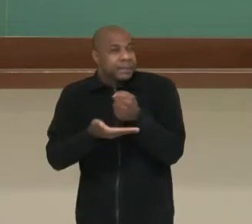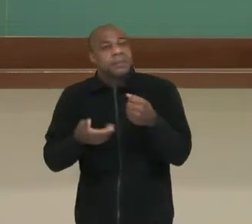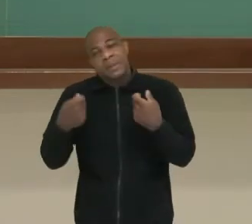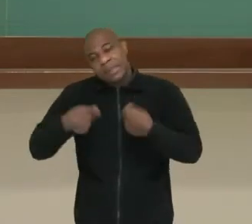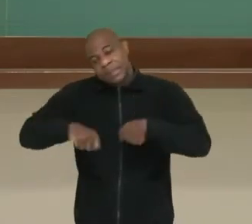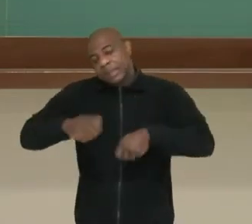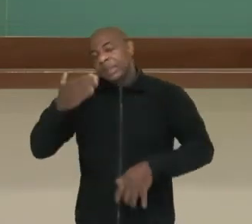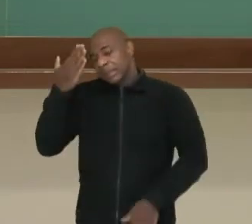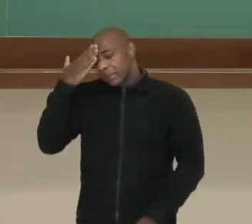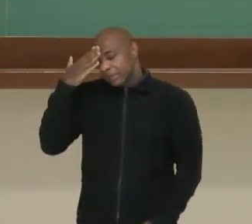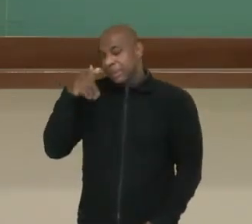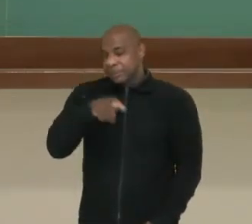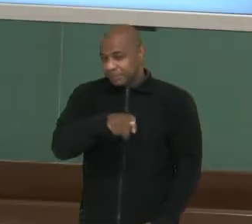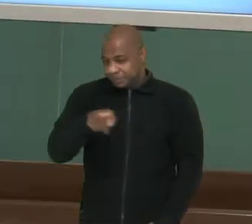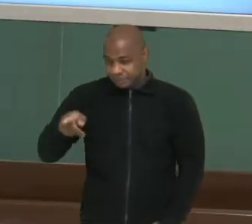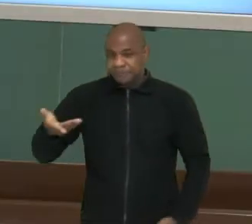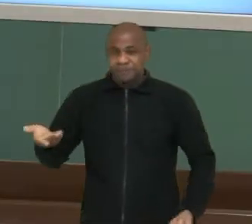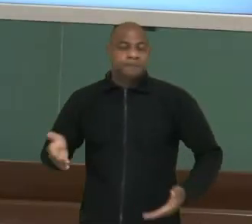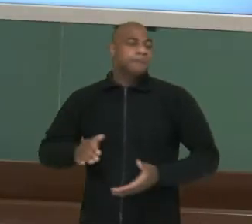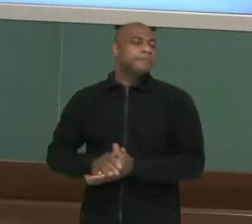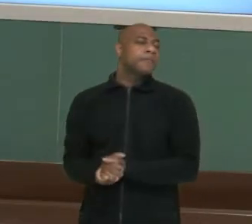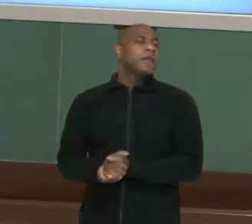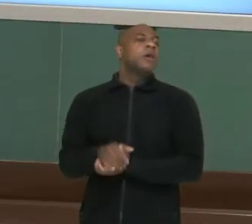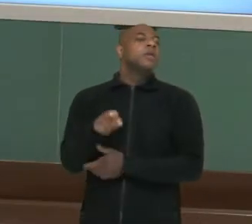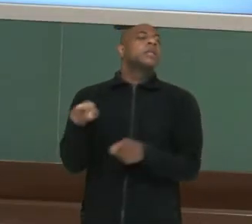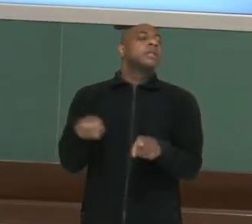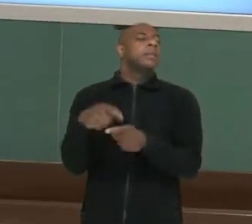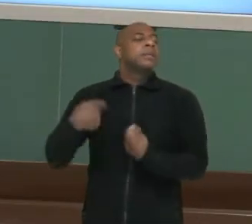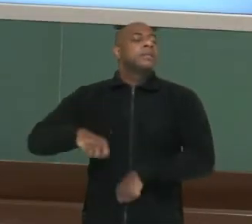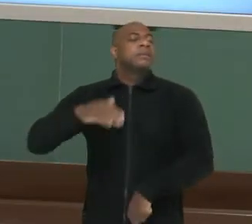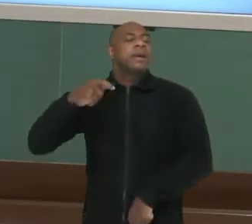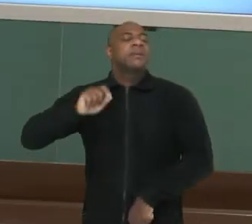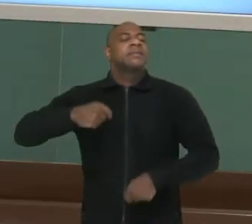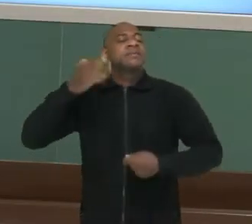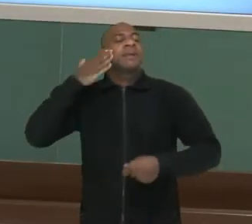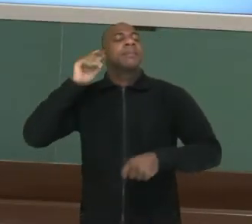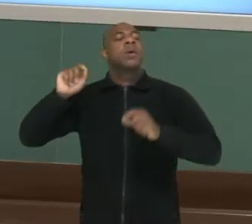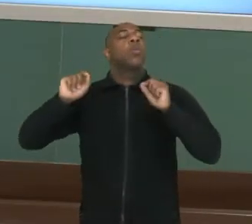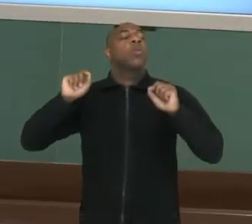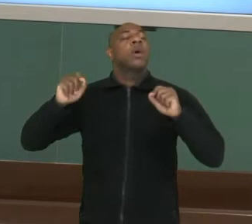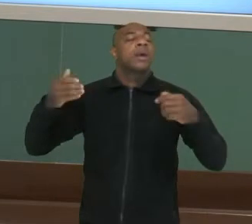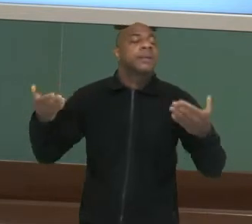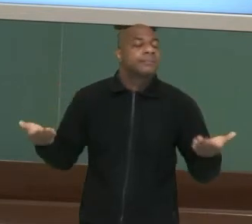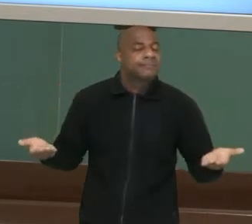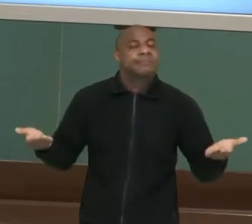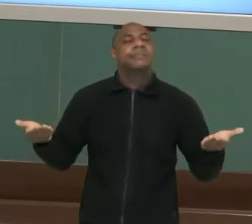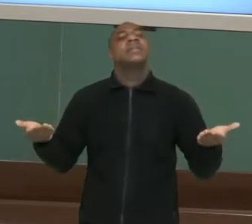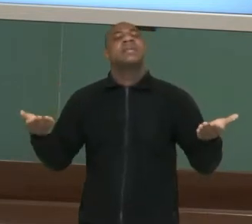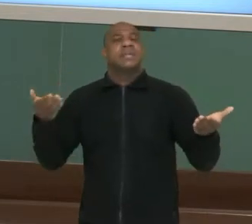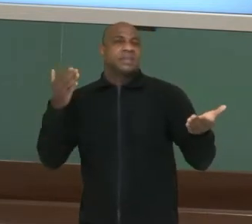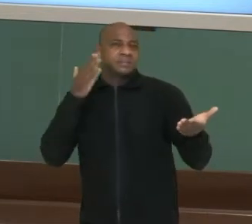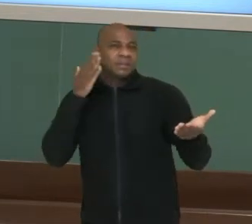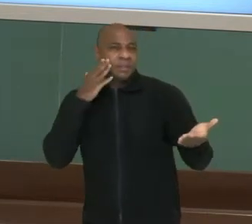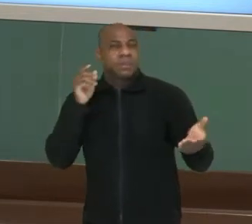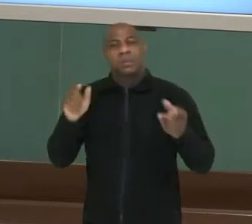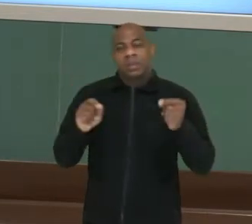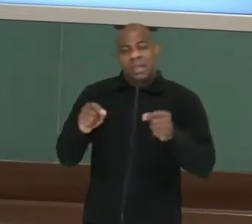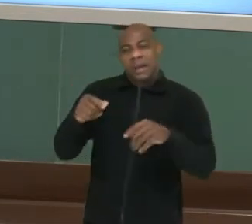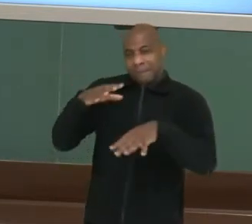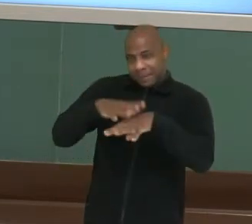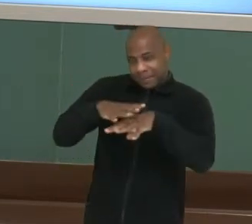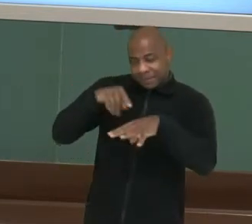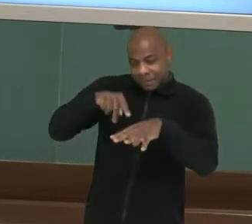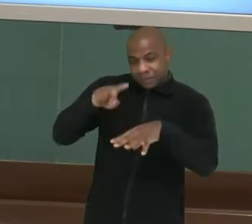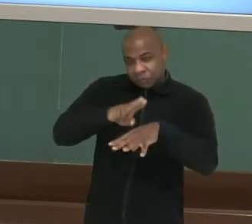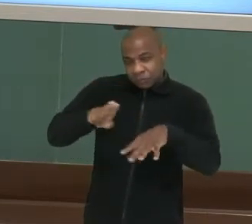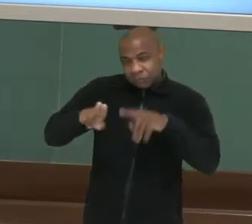que saber. E é claro, né, pessoal, você tem que saber, além de saber a manipulação matemática,